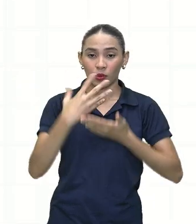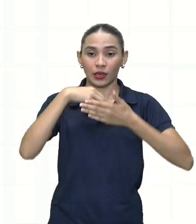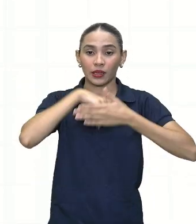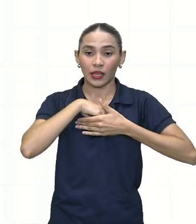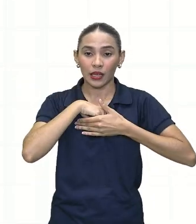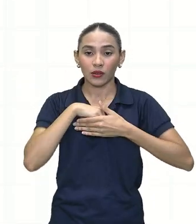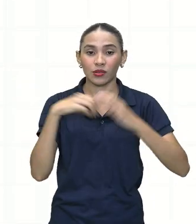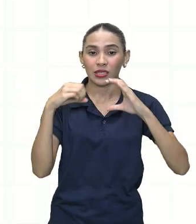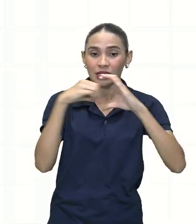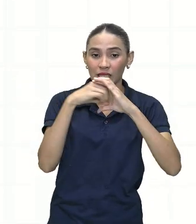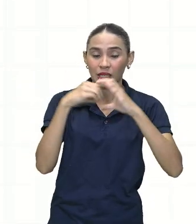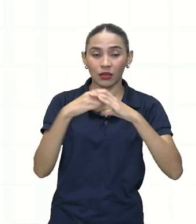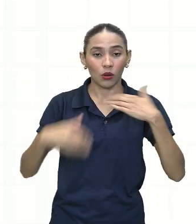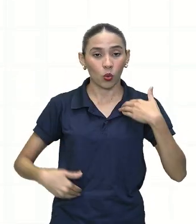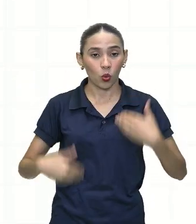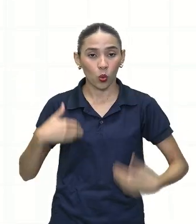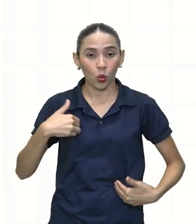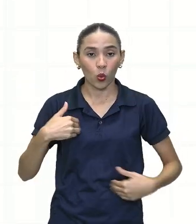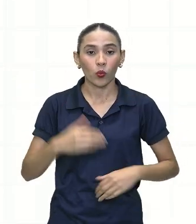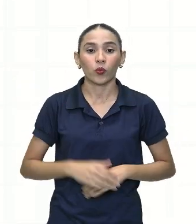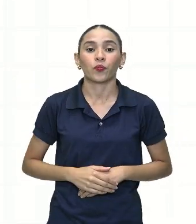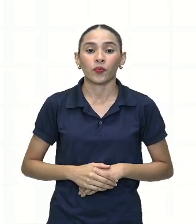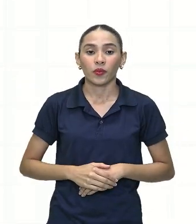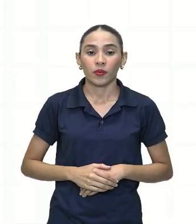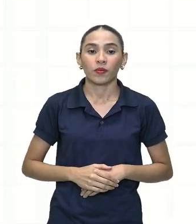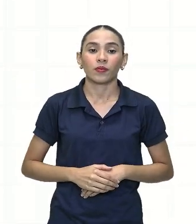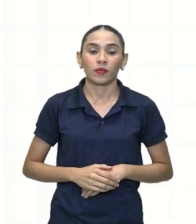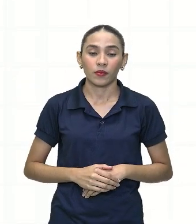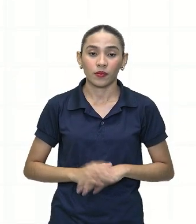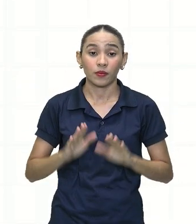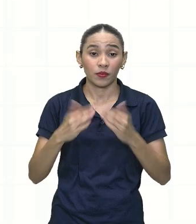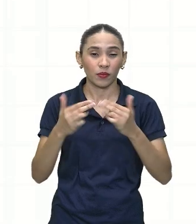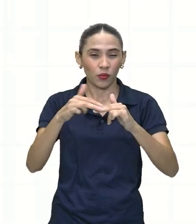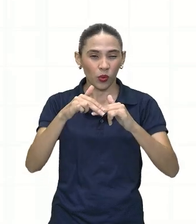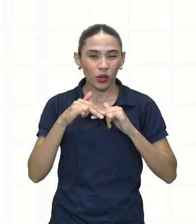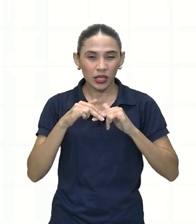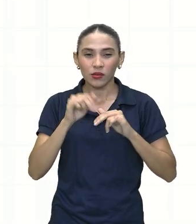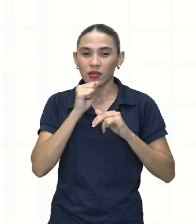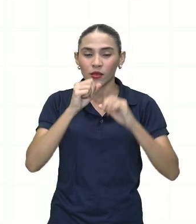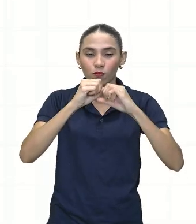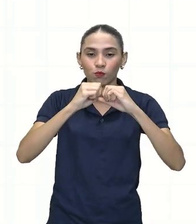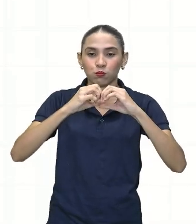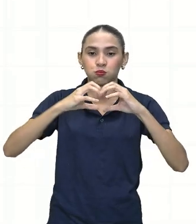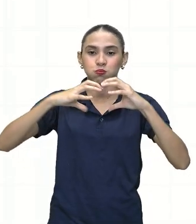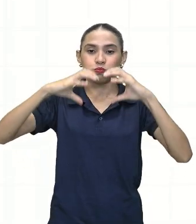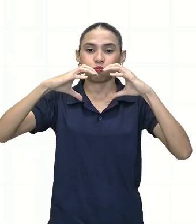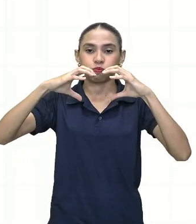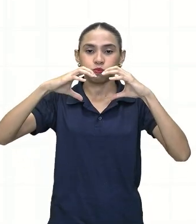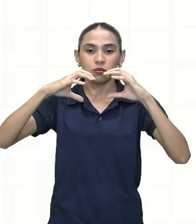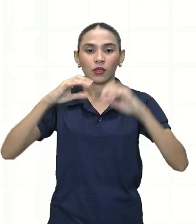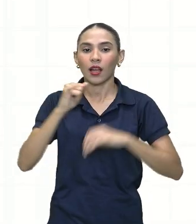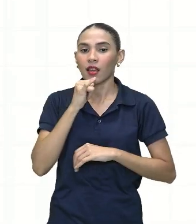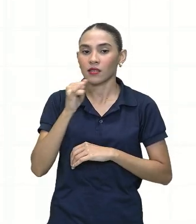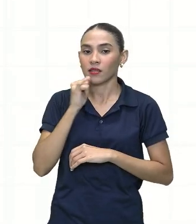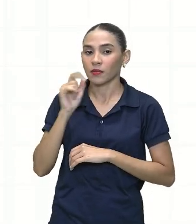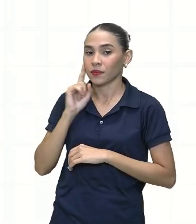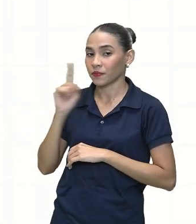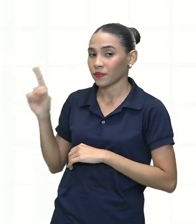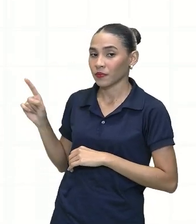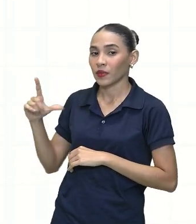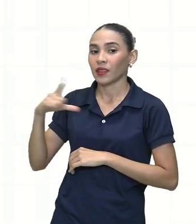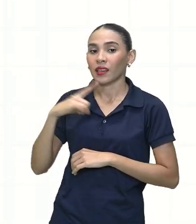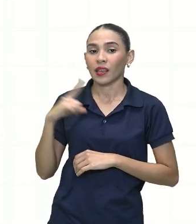como a gente pode ver aqui, que é uma célula anucleada, por isso que ela é achatada, nós temos aí